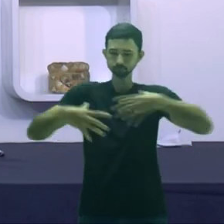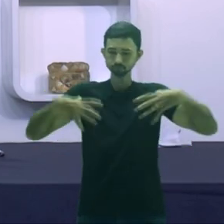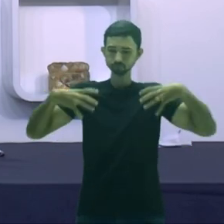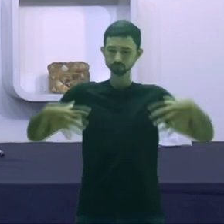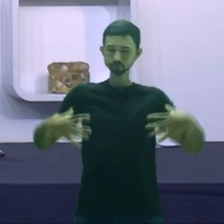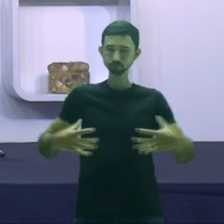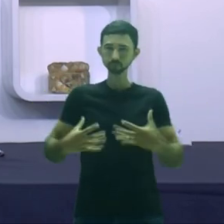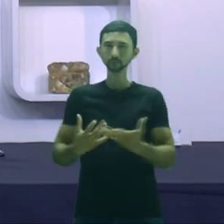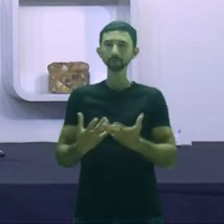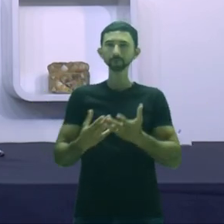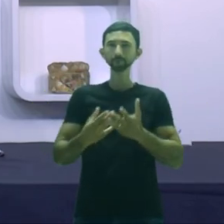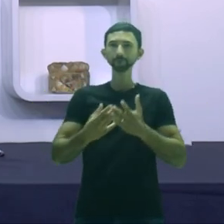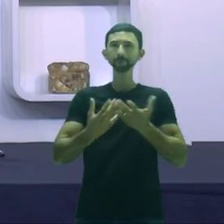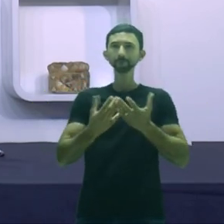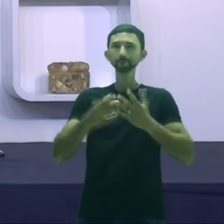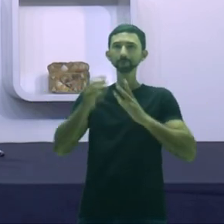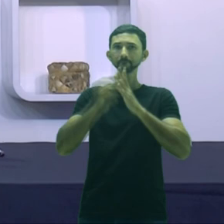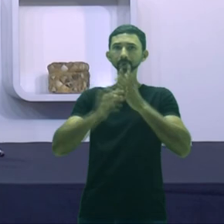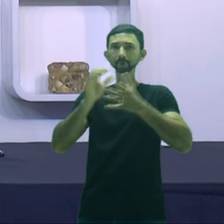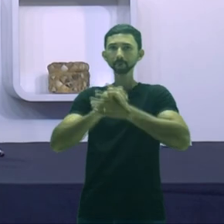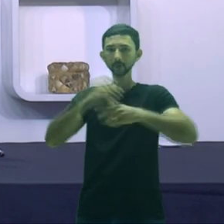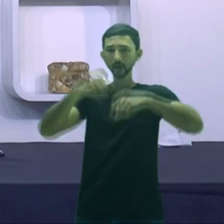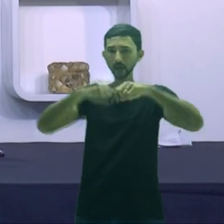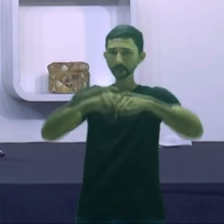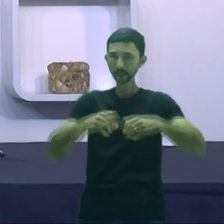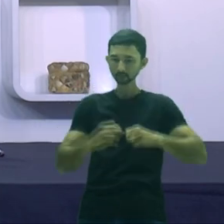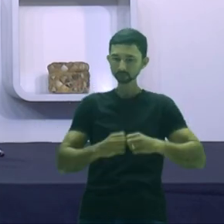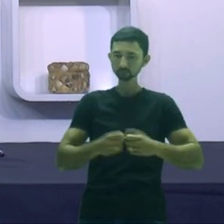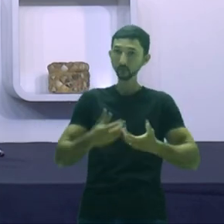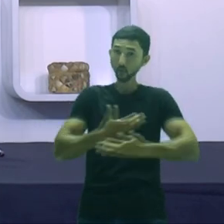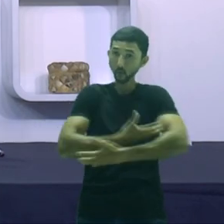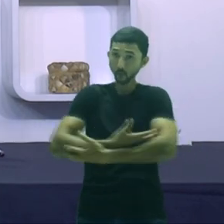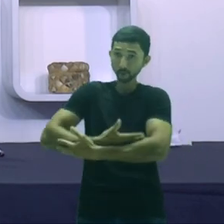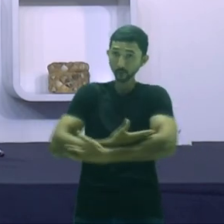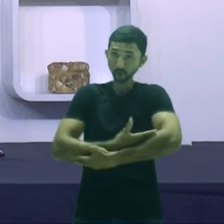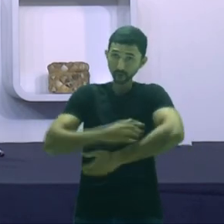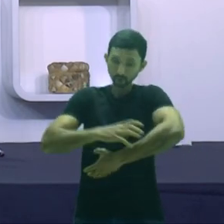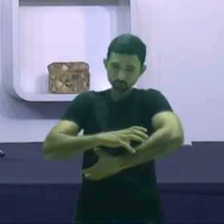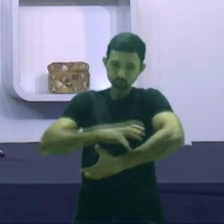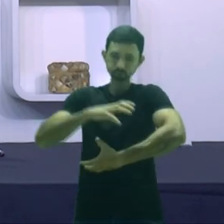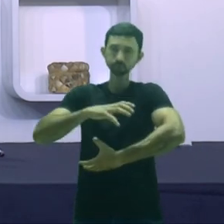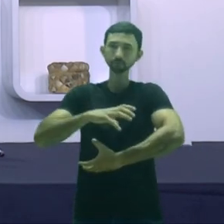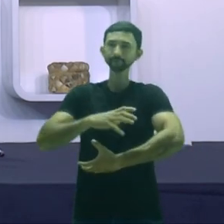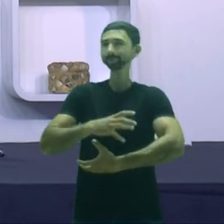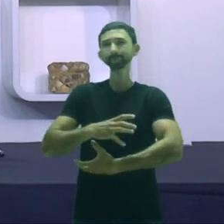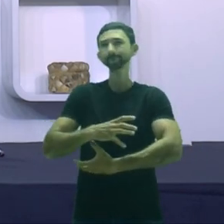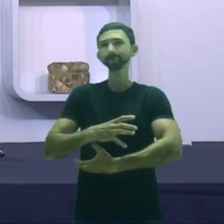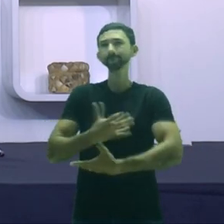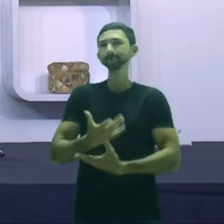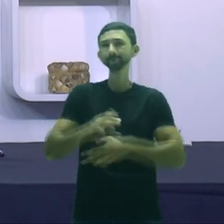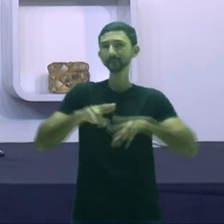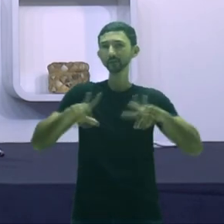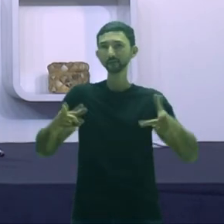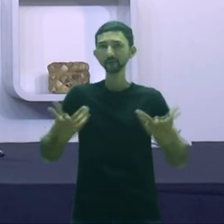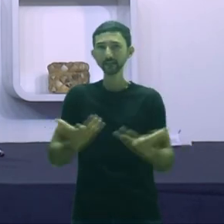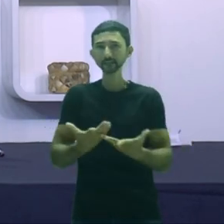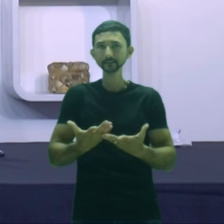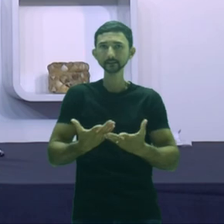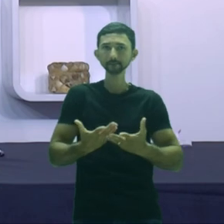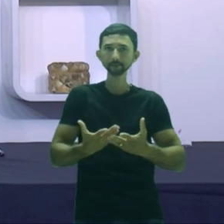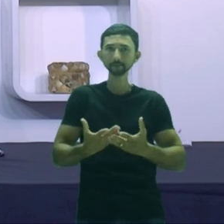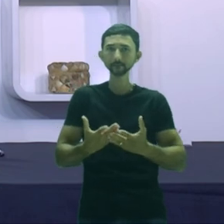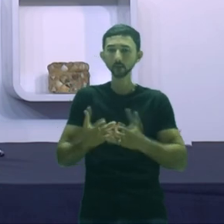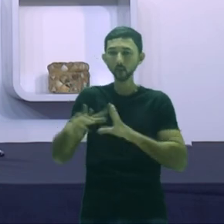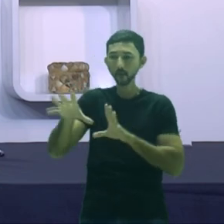eles casaram e vão ter um filho todo bombadinho. Claro que não é assim. Tá? Porque características adquiridas, elas não